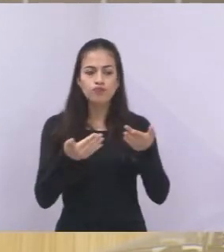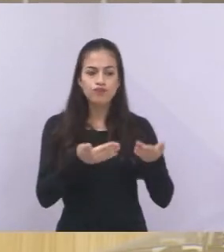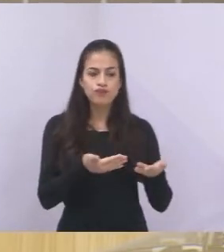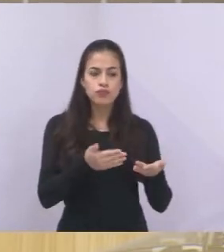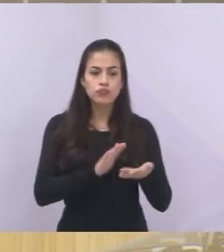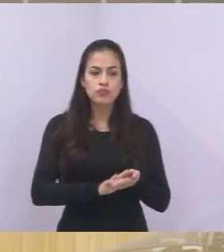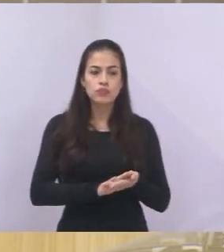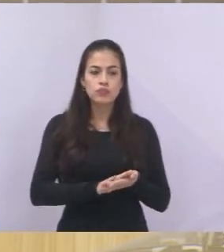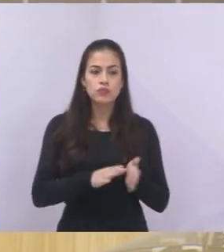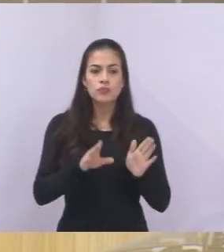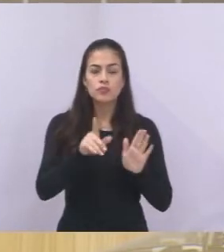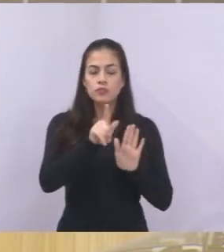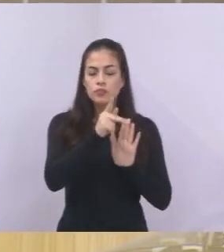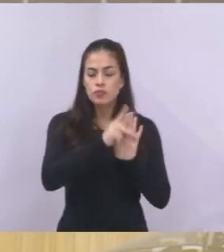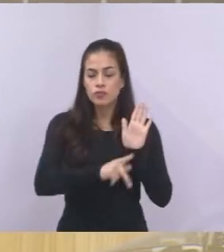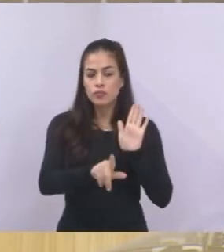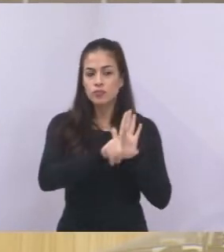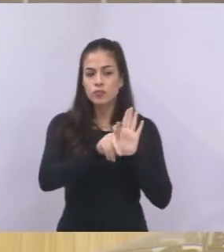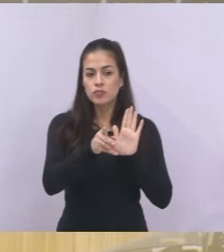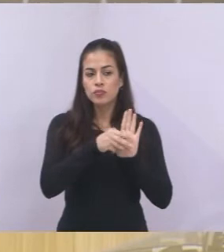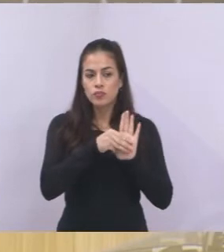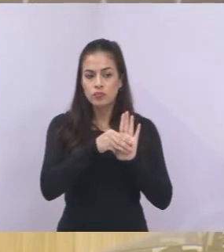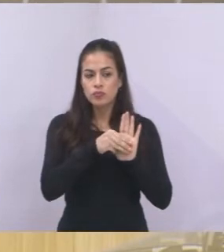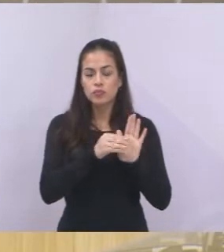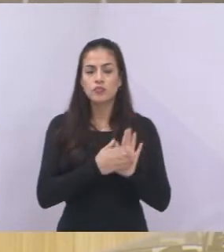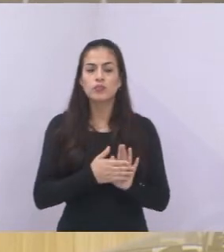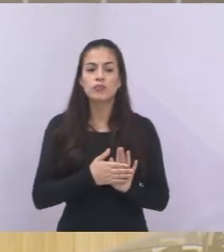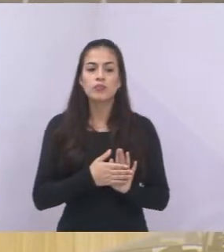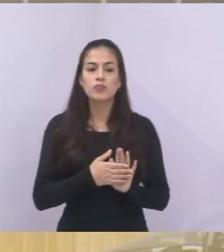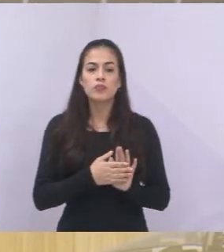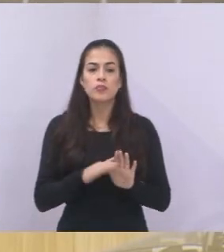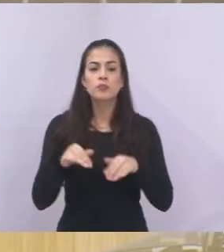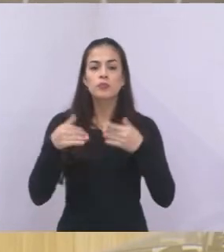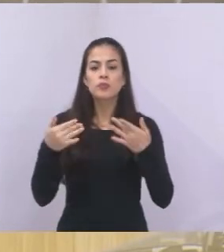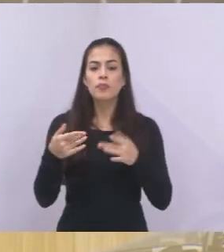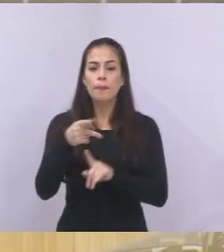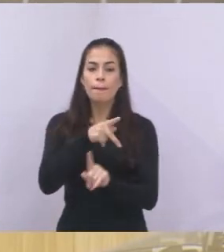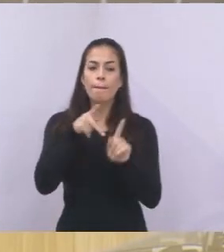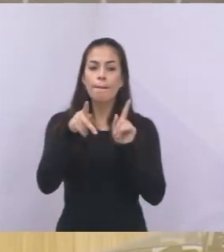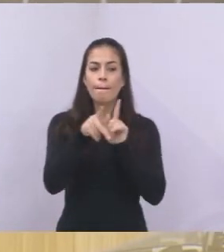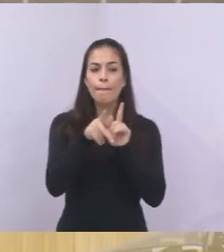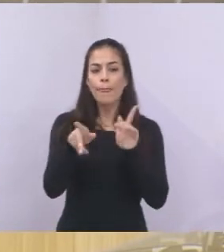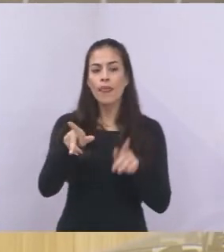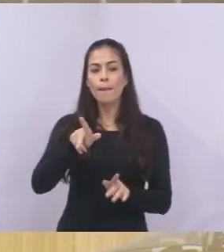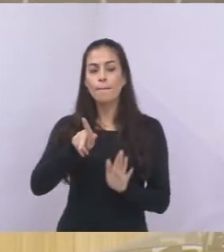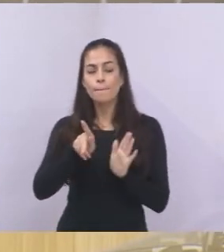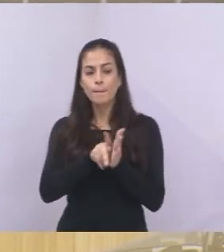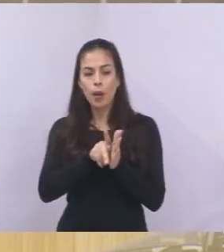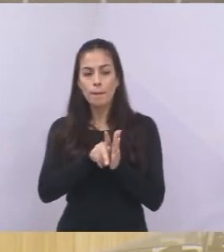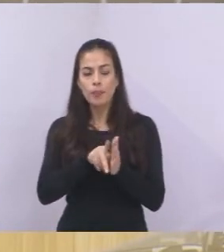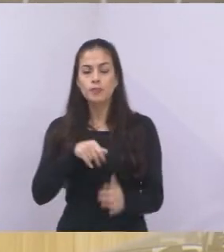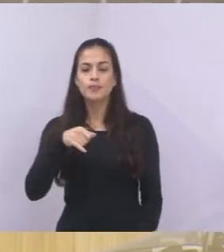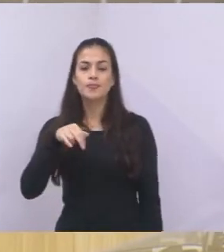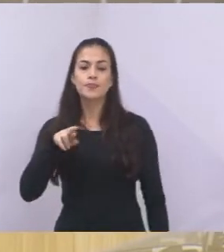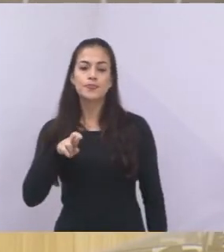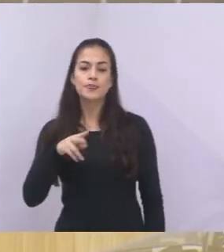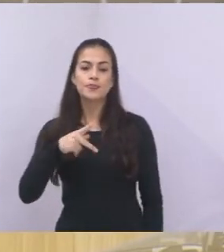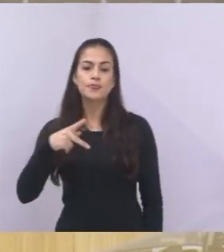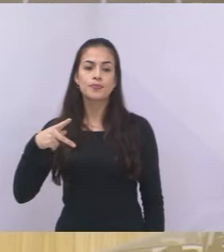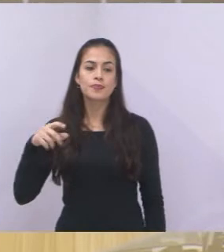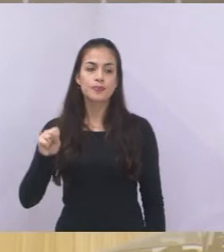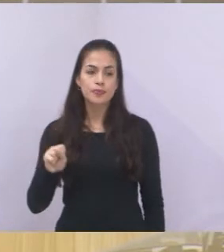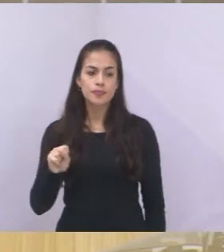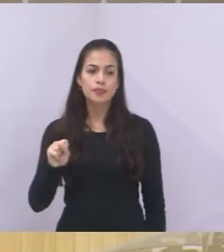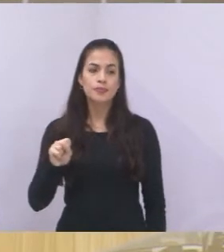número 03/2022, que dispõe sobre o plano de benefício do regime próprio de previdência social, RPPS, do município